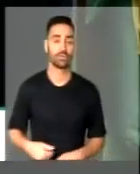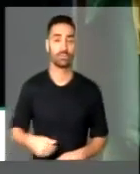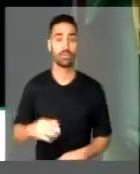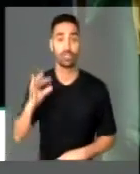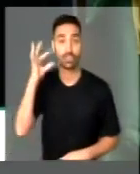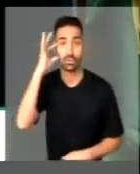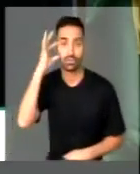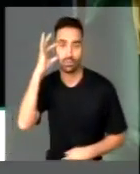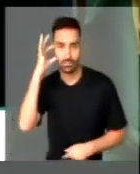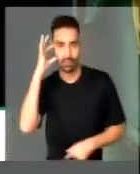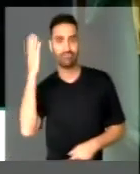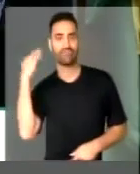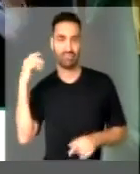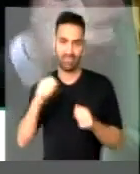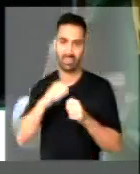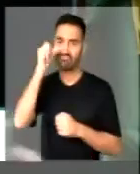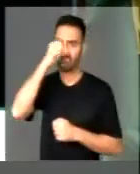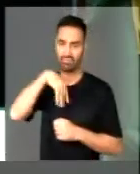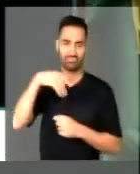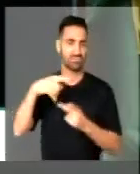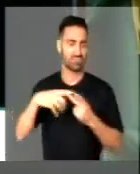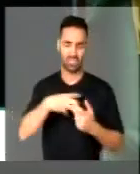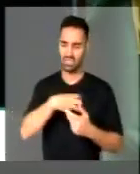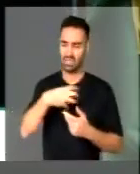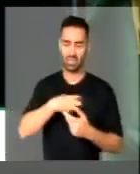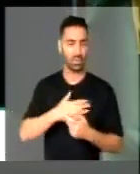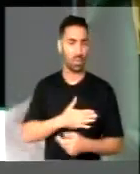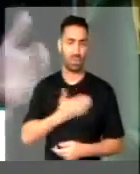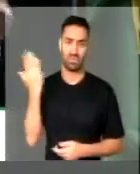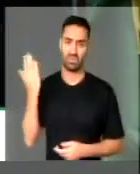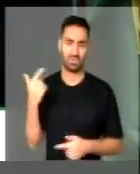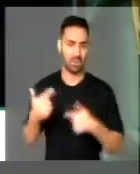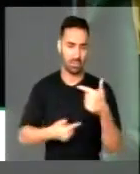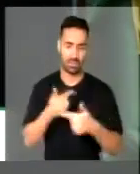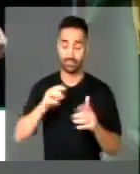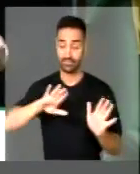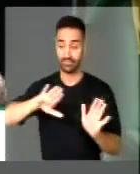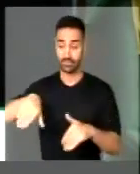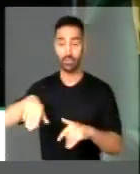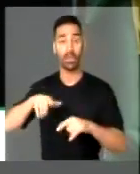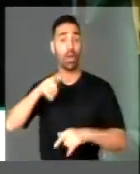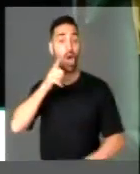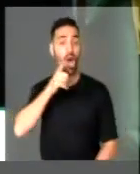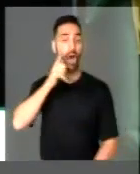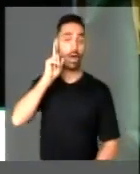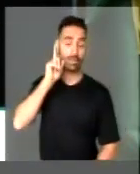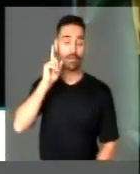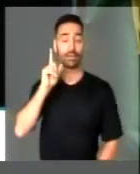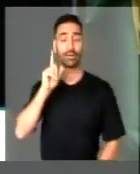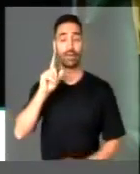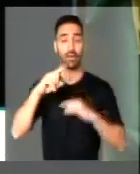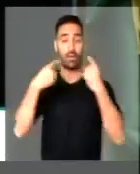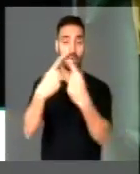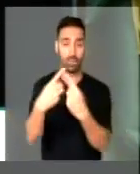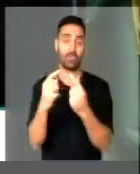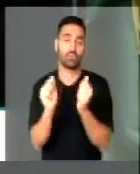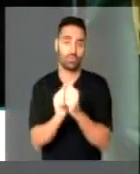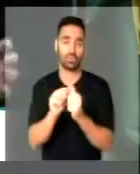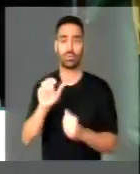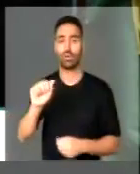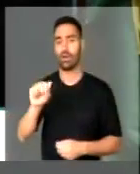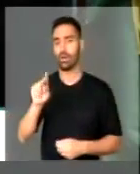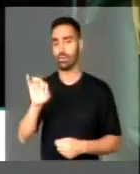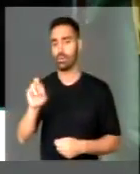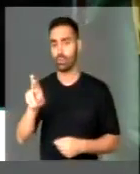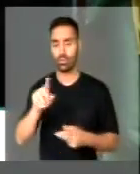Rousseff e aquela maneira de administrar horrível que eles tiveram. Então, ontem, essa reunião com Arthur Maia,